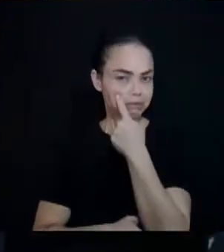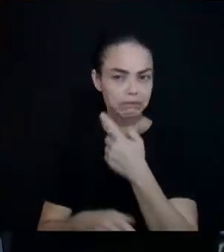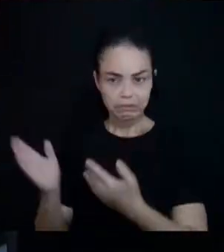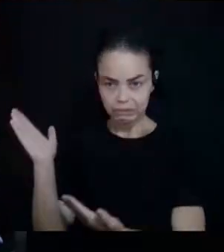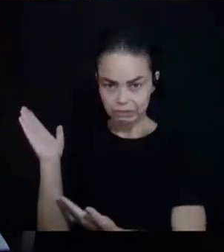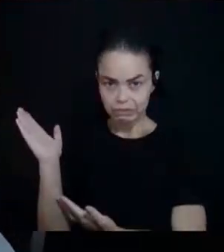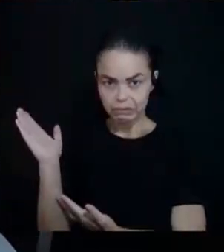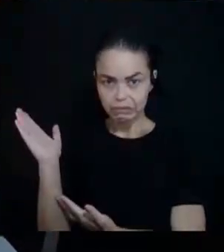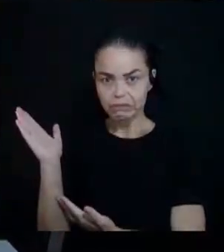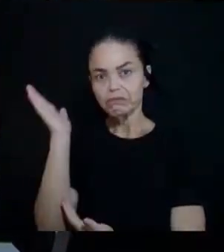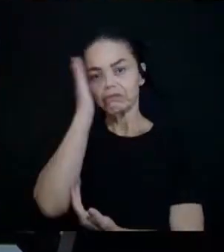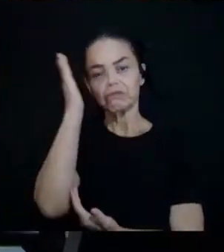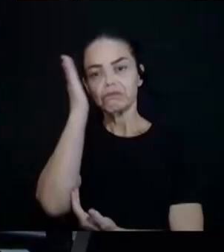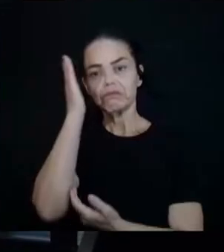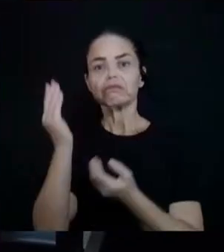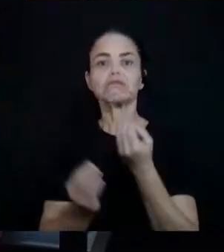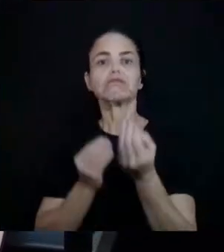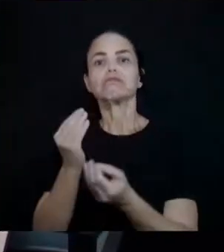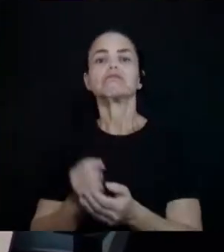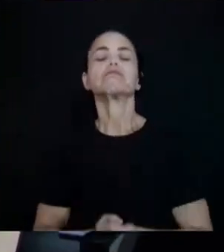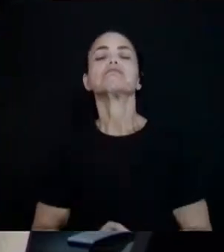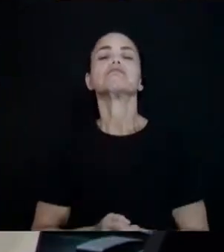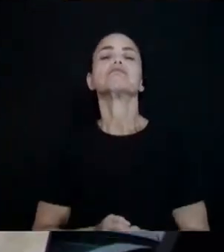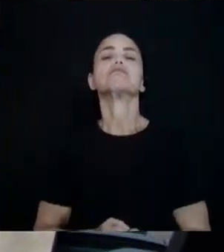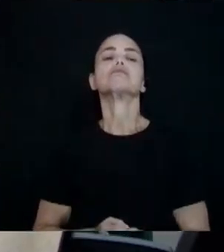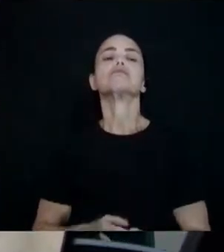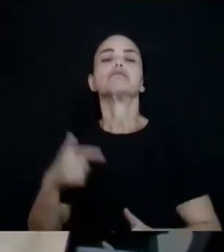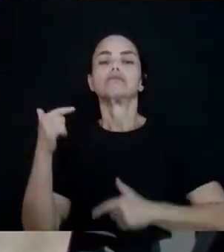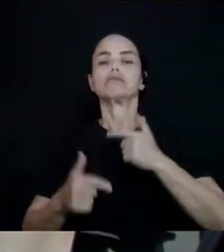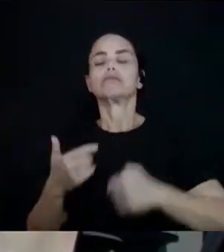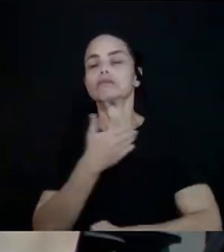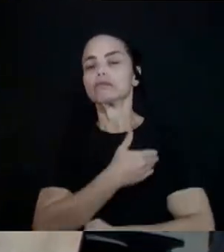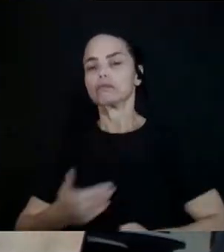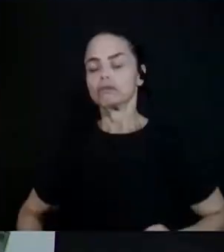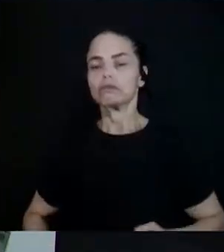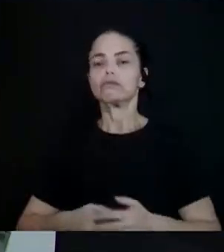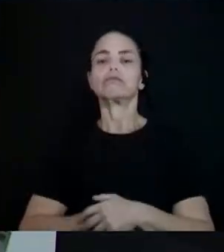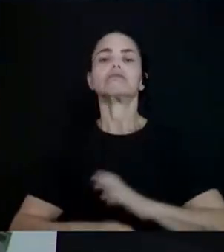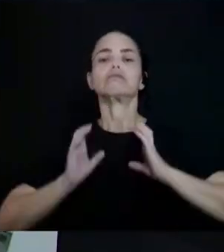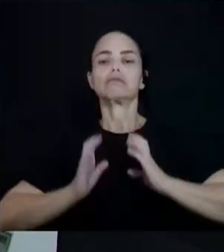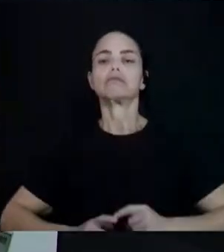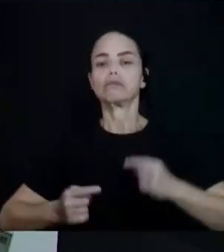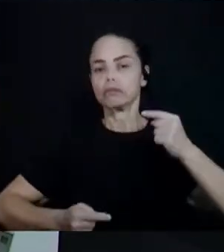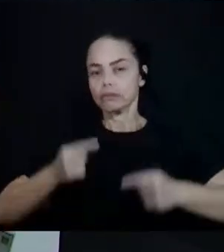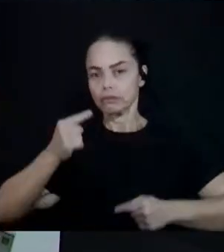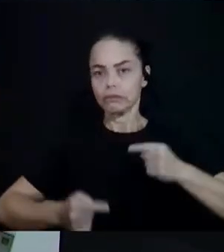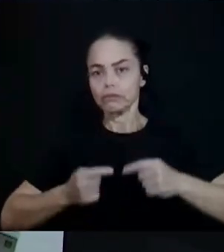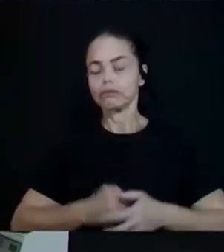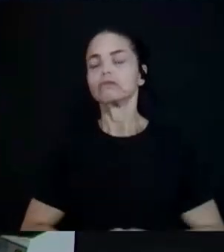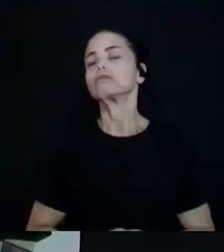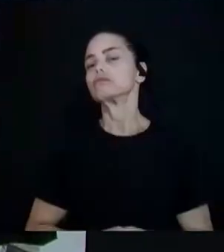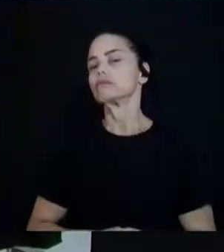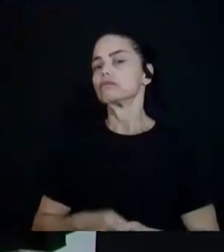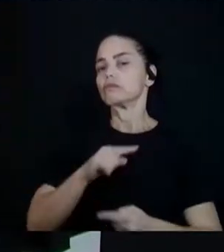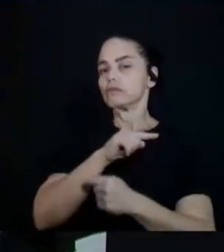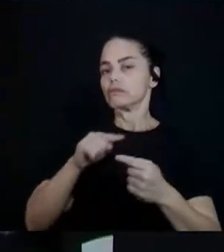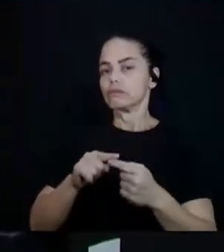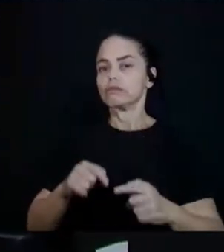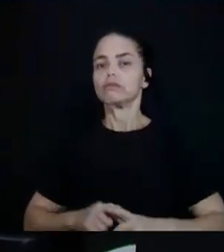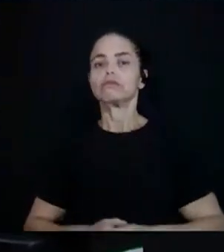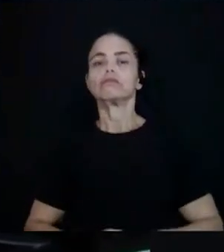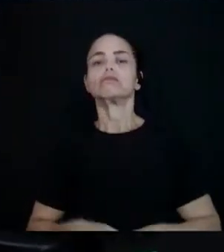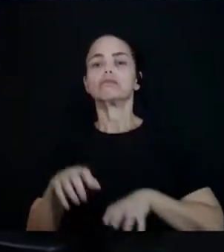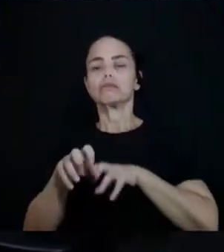Entender como funciona o poder público e qual o papel do cidadão na política. Esse foi o objetivo da ação formativa de